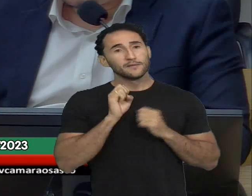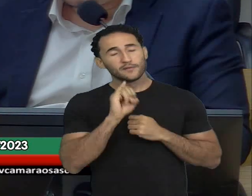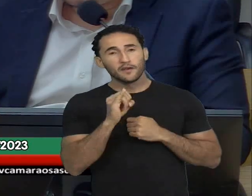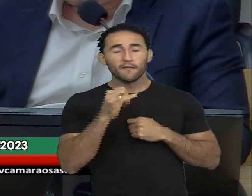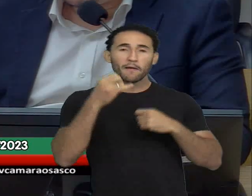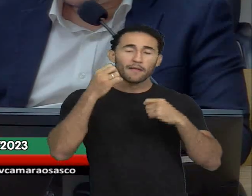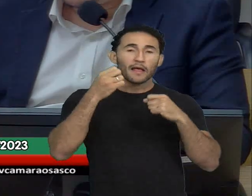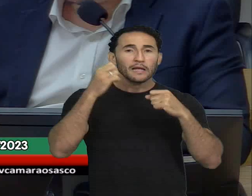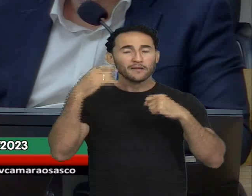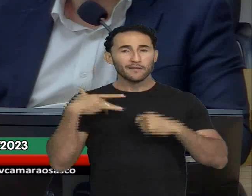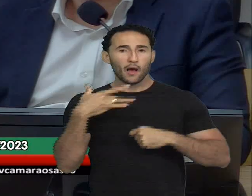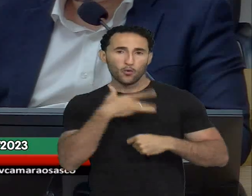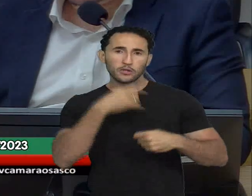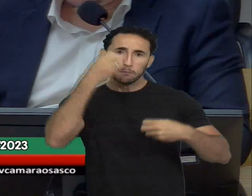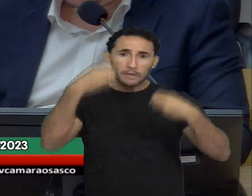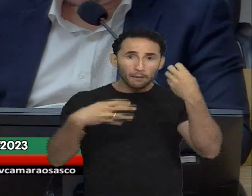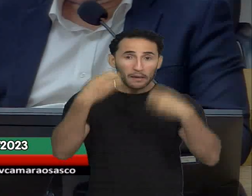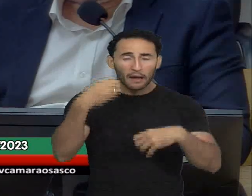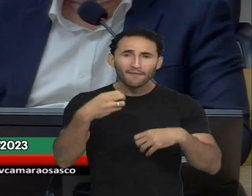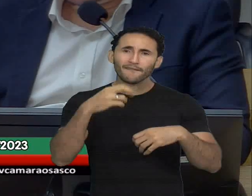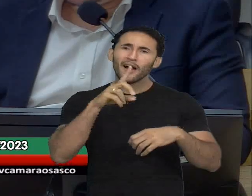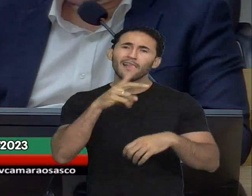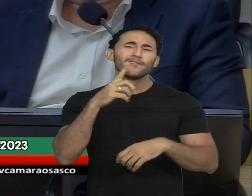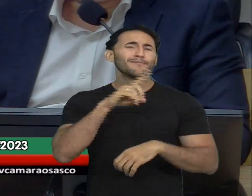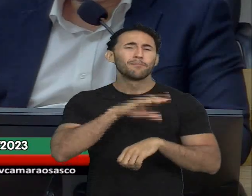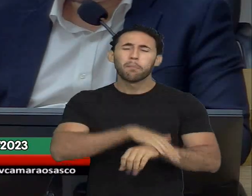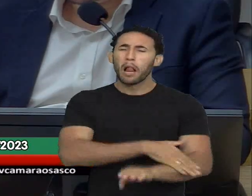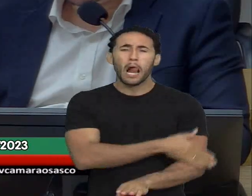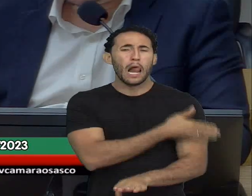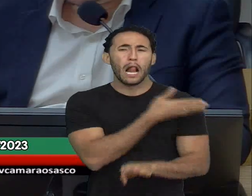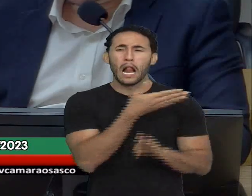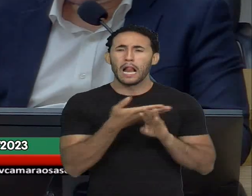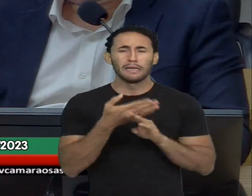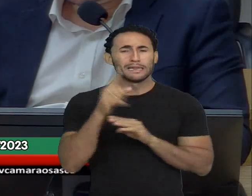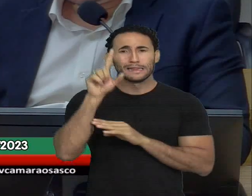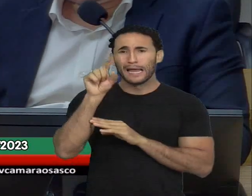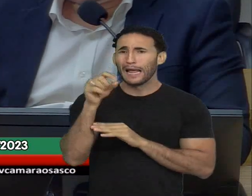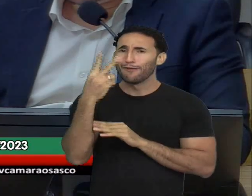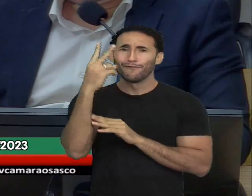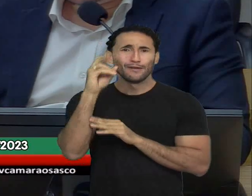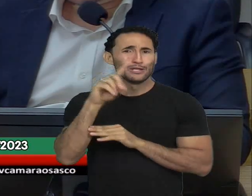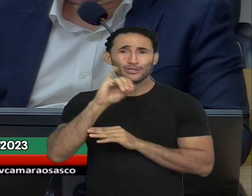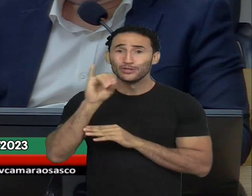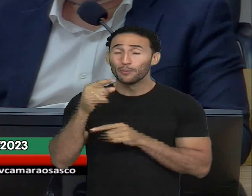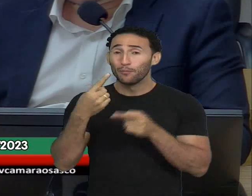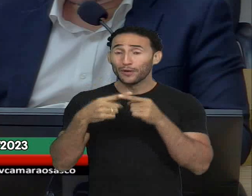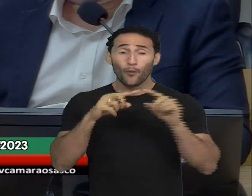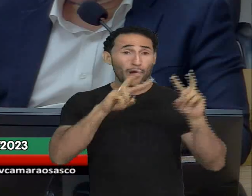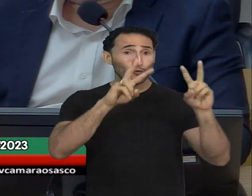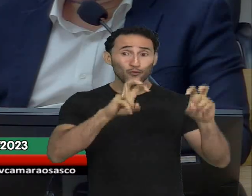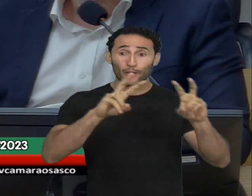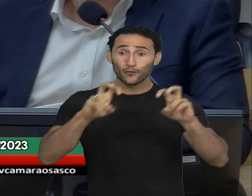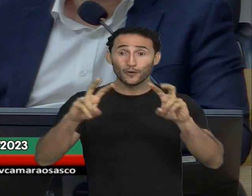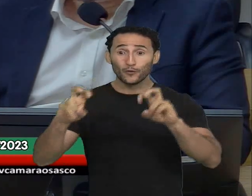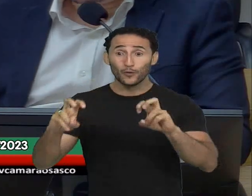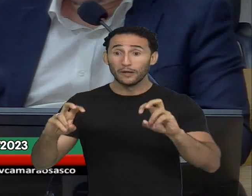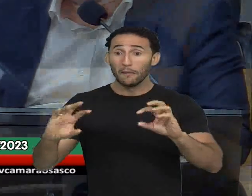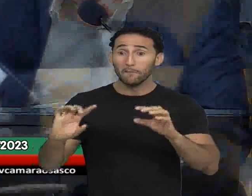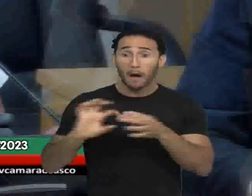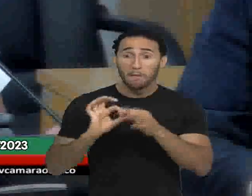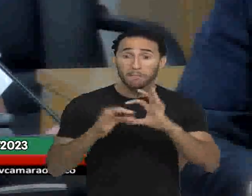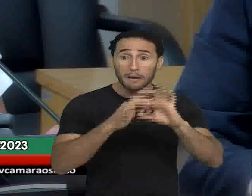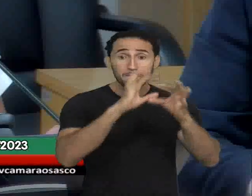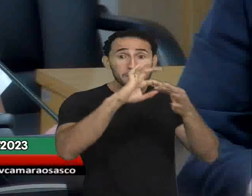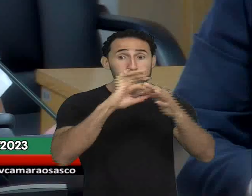saúde, nós vamos ficar aqui 10, 20 dias só falando de saúde ou até mais, né? Que um assunto puxa outro, né?